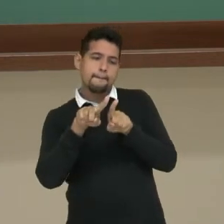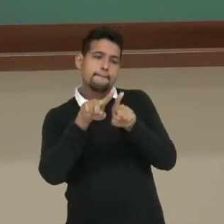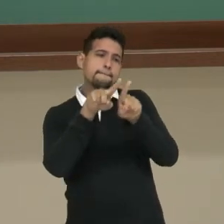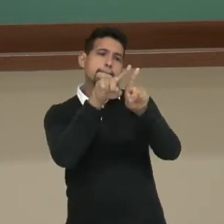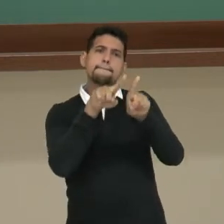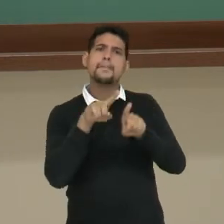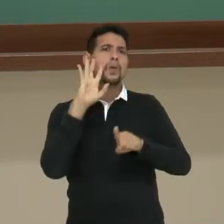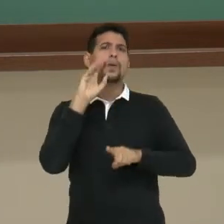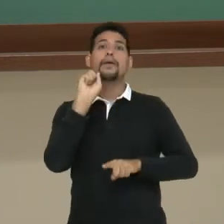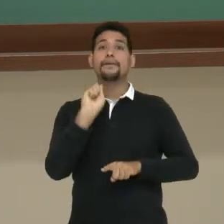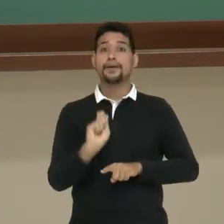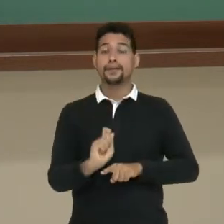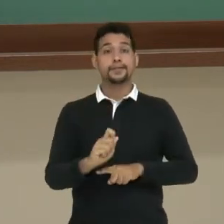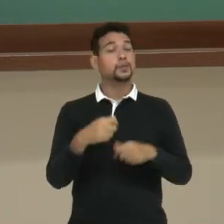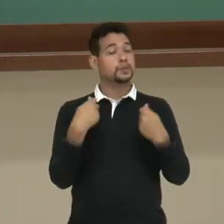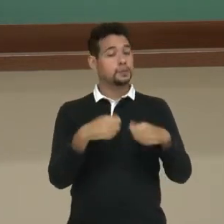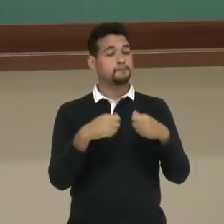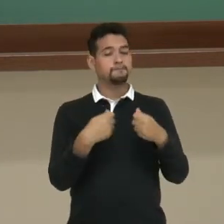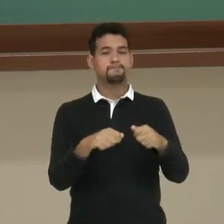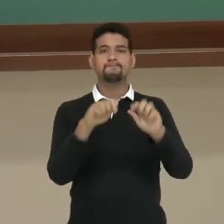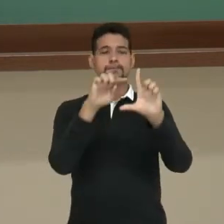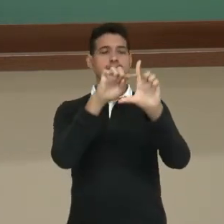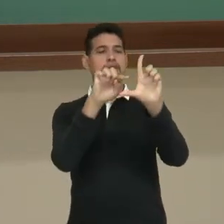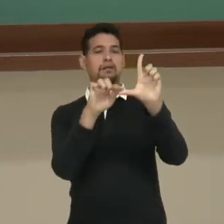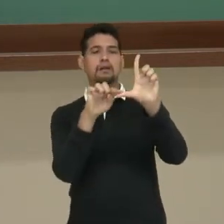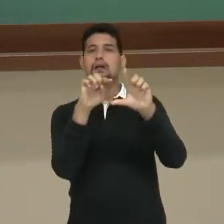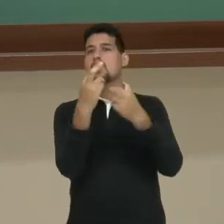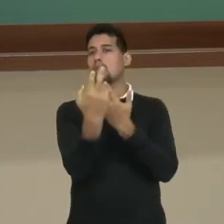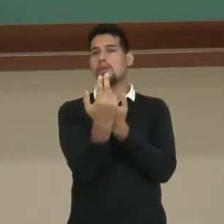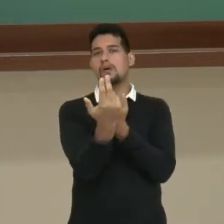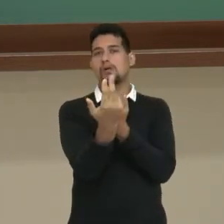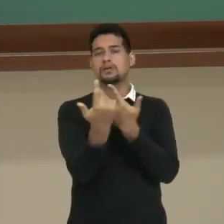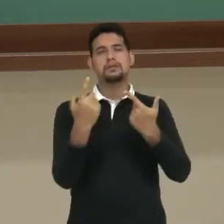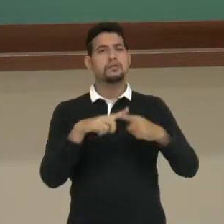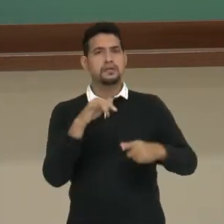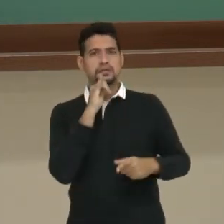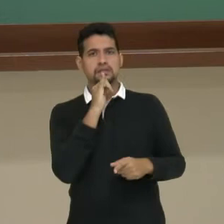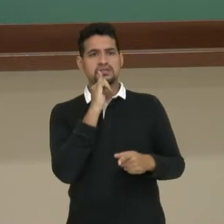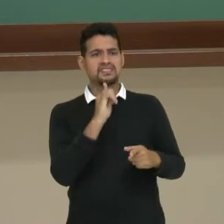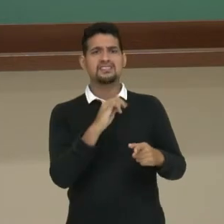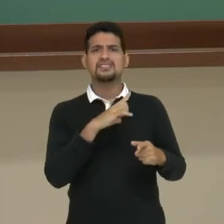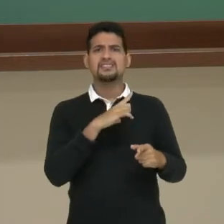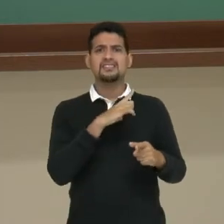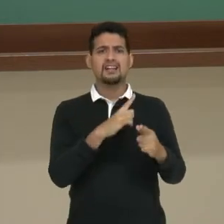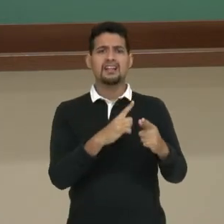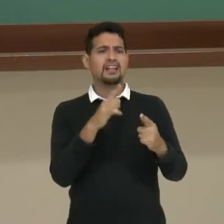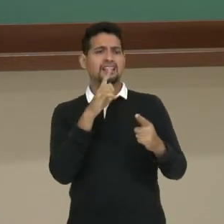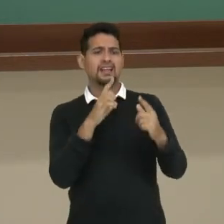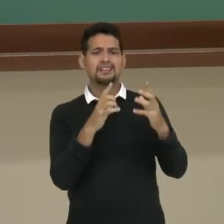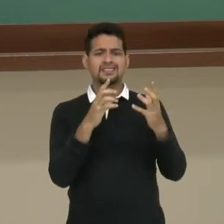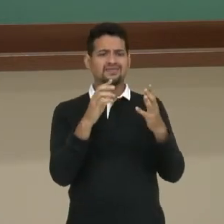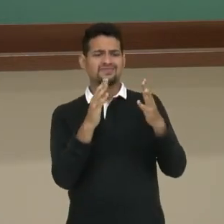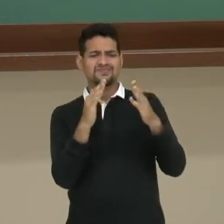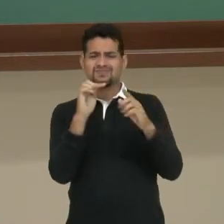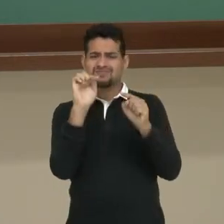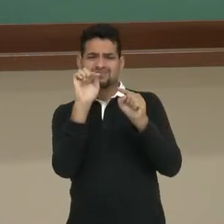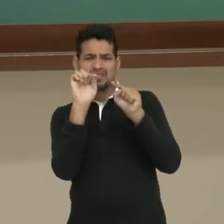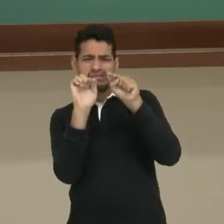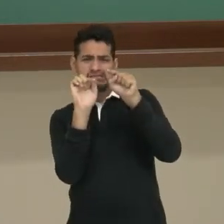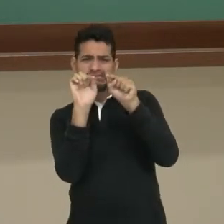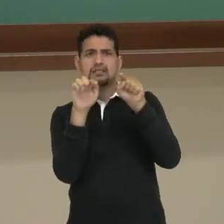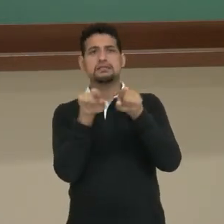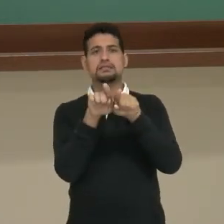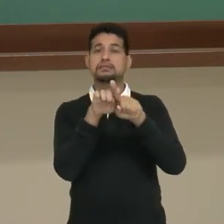acontecer? Os dois coeficientes angulares têm que ser iguais. Se as retas são concorrentes, ou seja, tem um ponto em comum, os